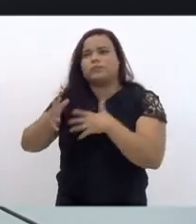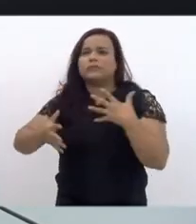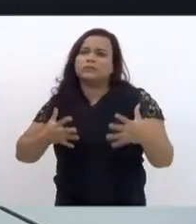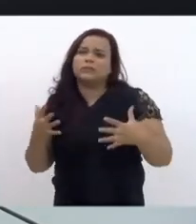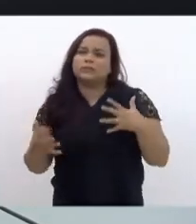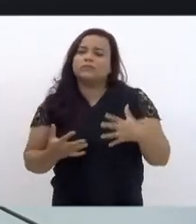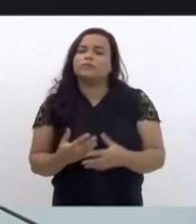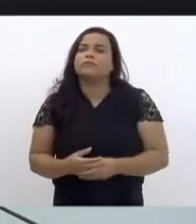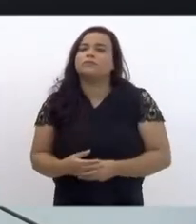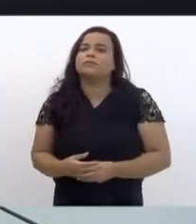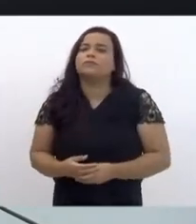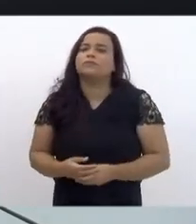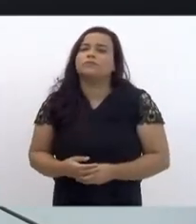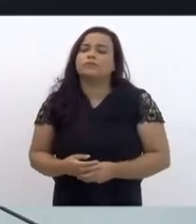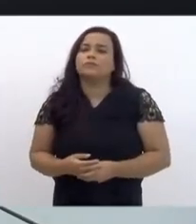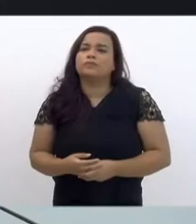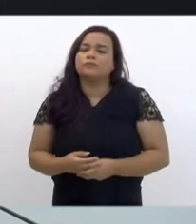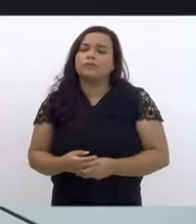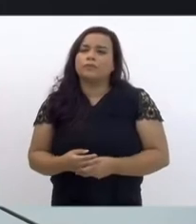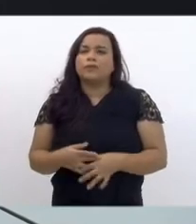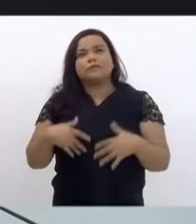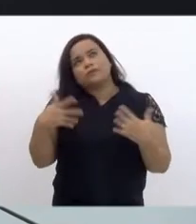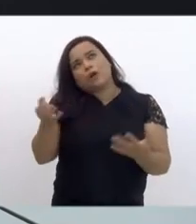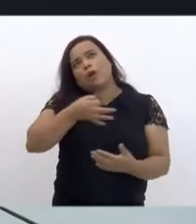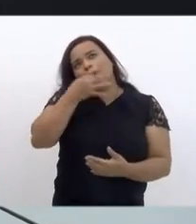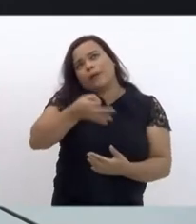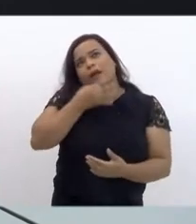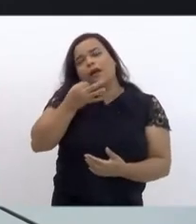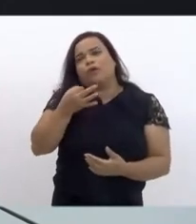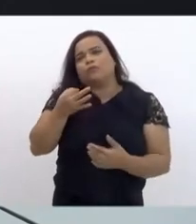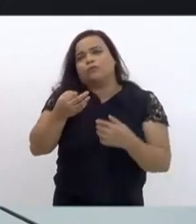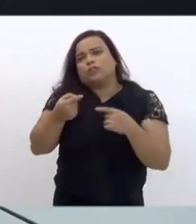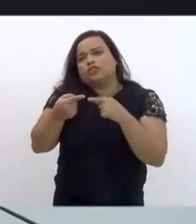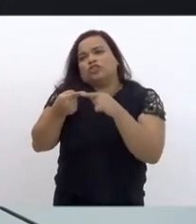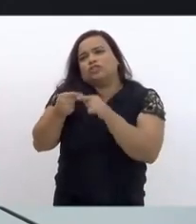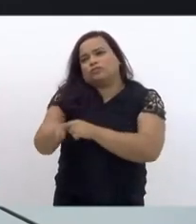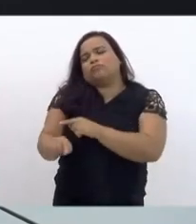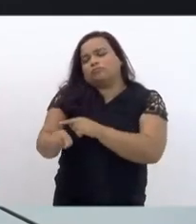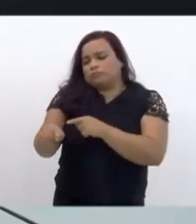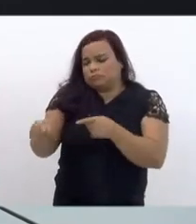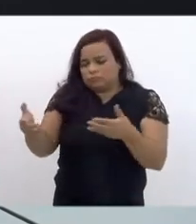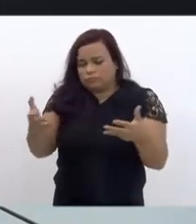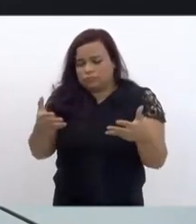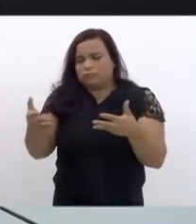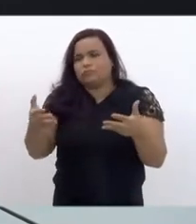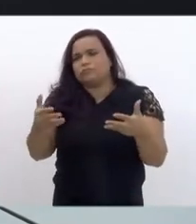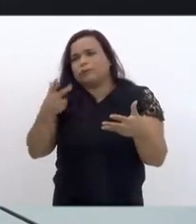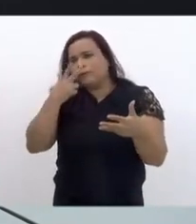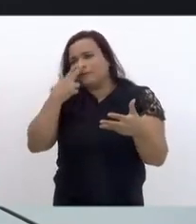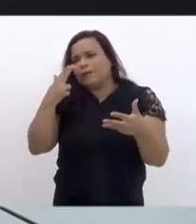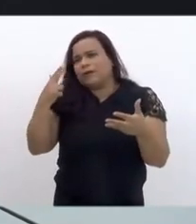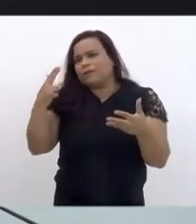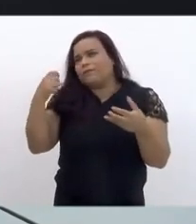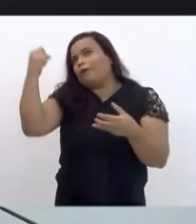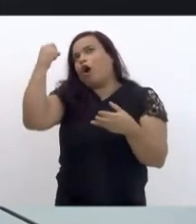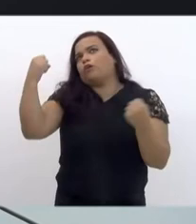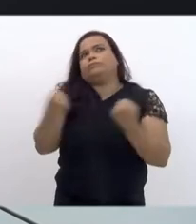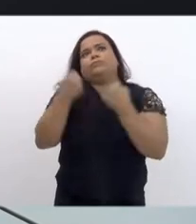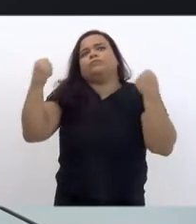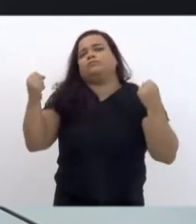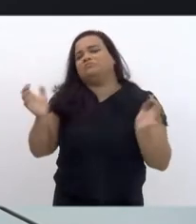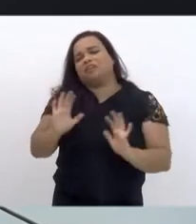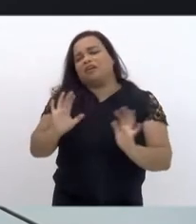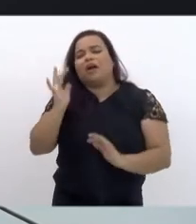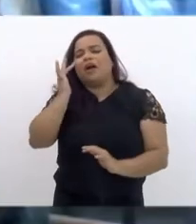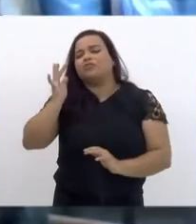Então, eu não acho que essa divergência seja uma divergência enorme. Eu Paulo, acho que dá para catar.